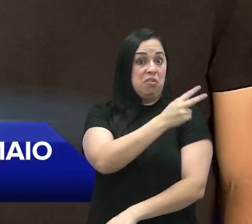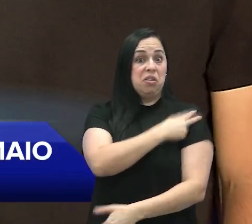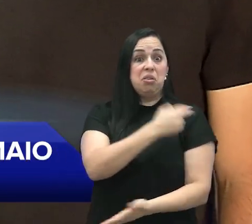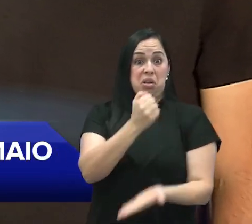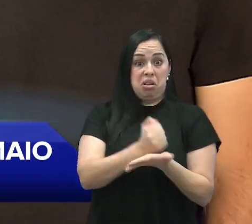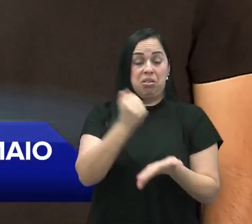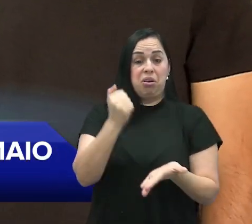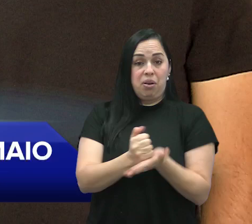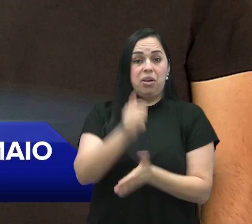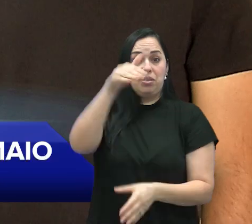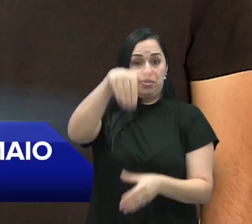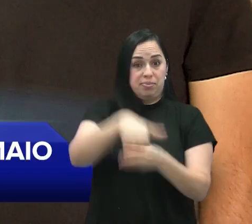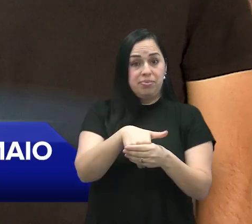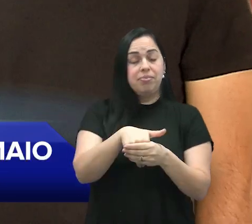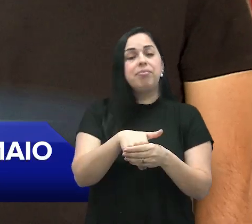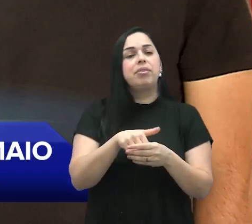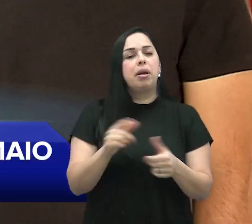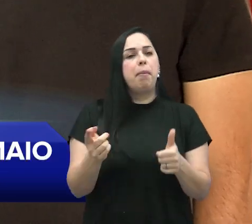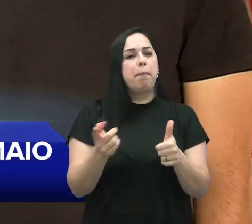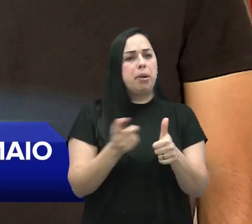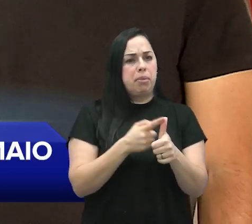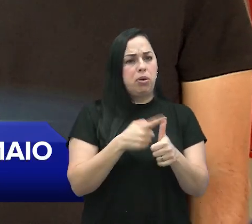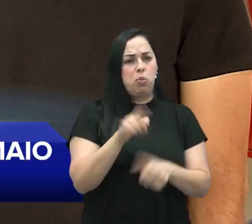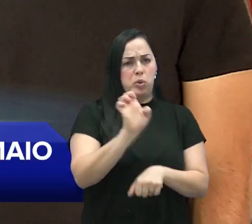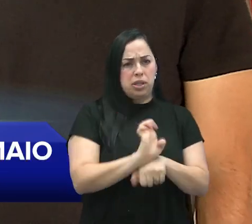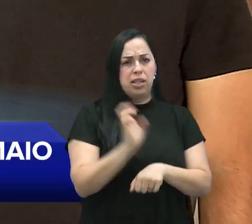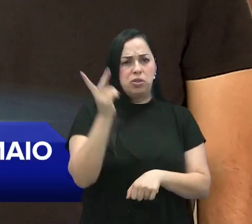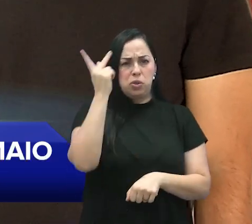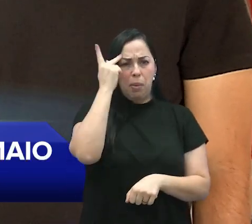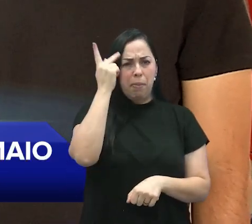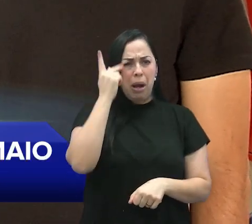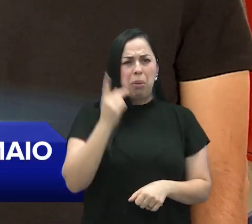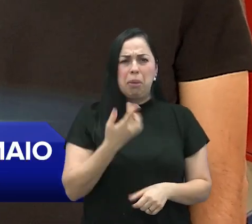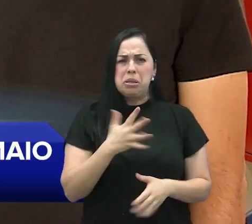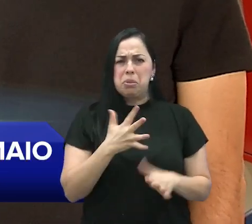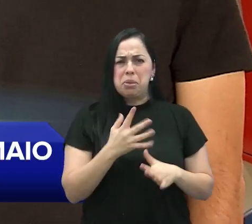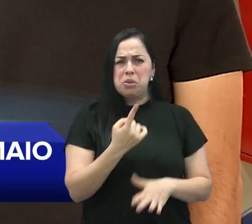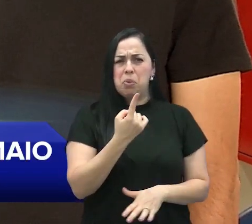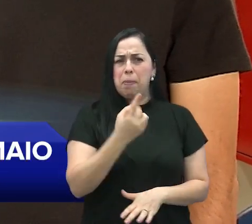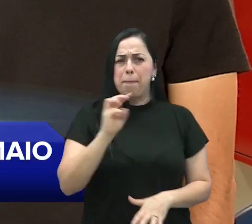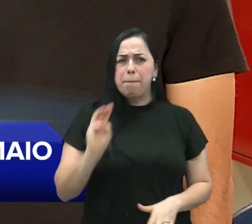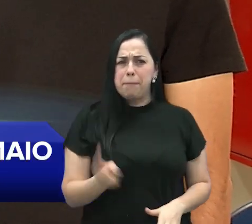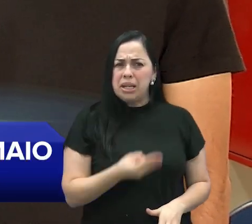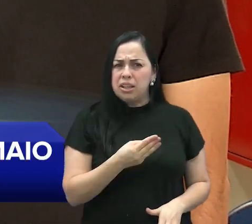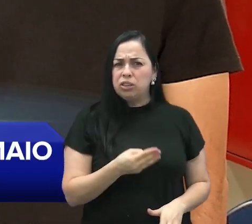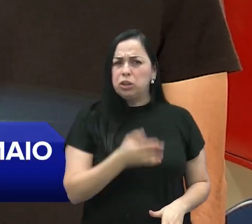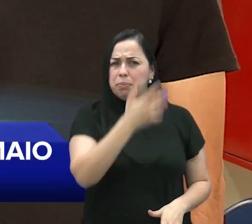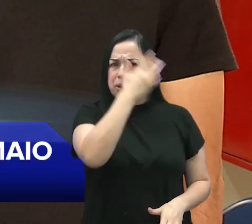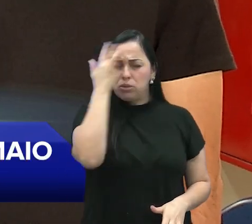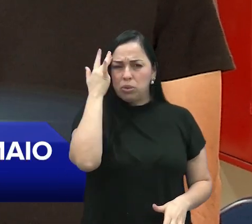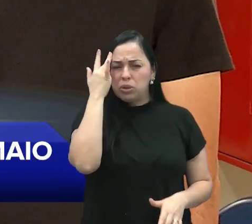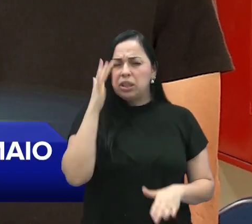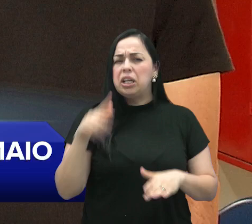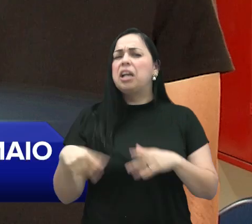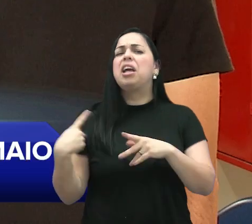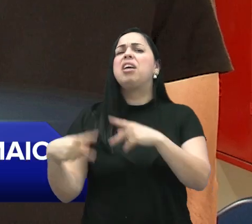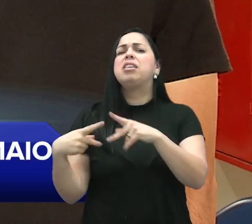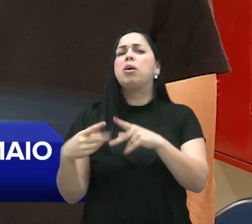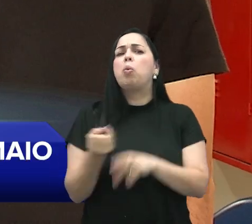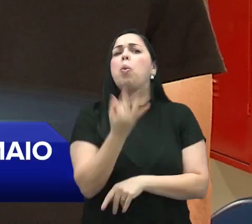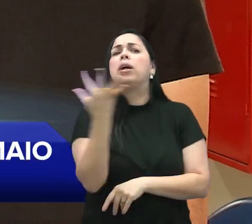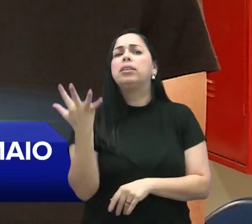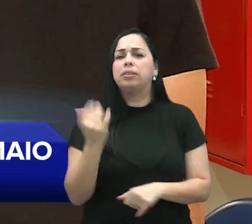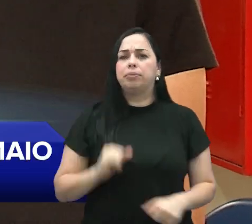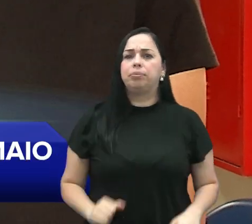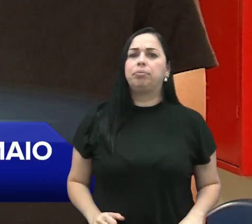cartório eleitoral. Hernande, primeiro, no estado de São Paulo, cerca de 1.300.000 pessoas. Aqui em São José dos Campos, dá para ter uma ideia